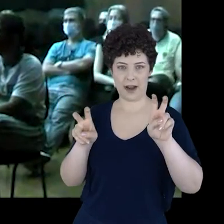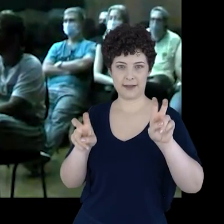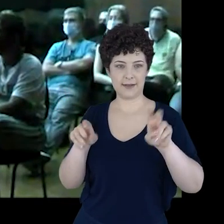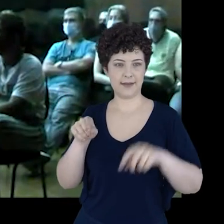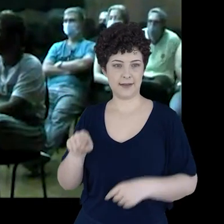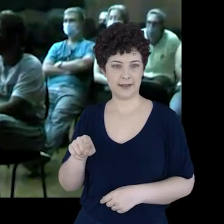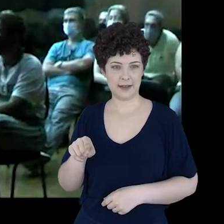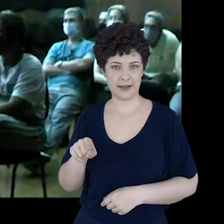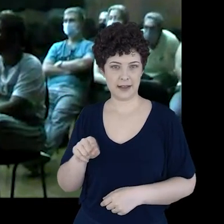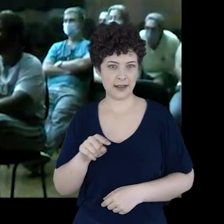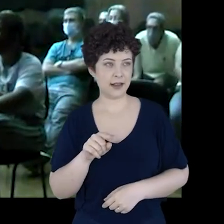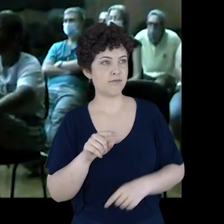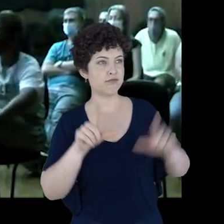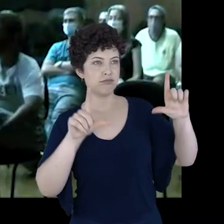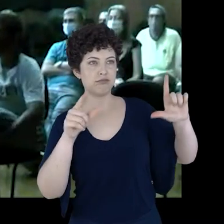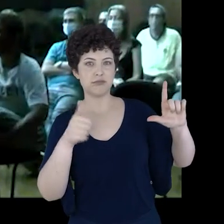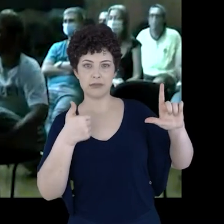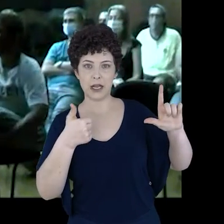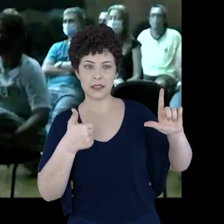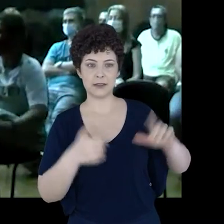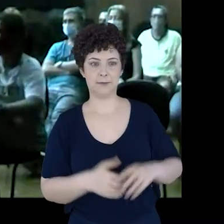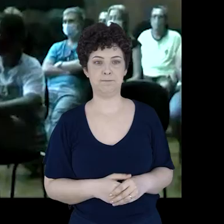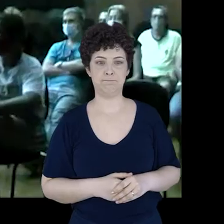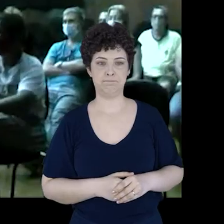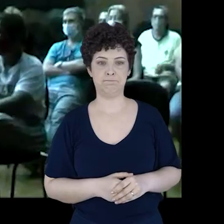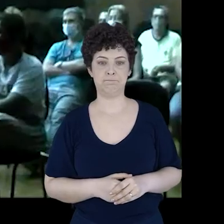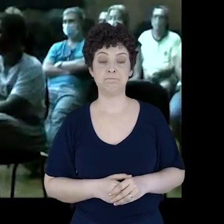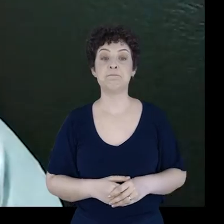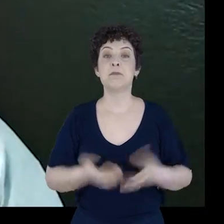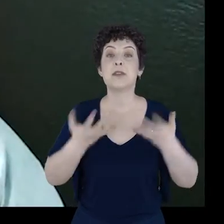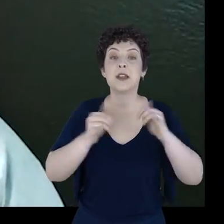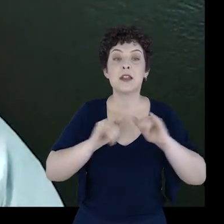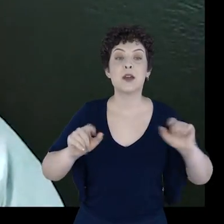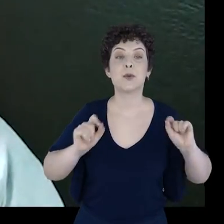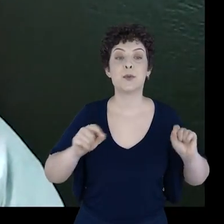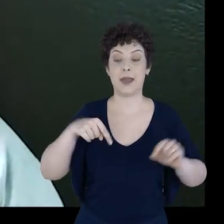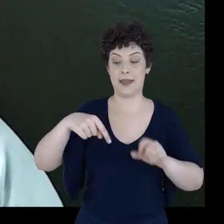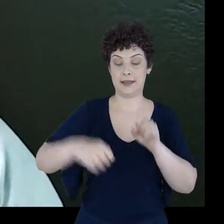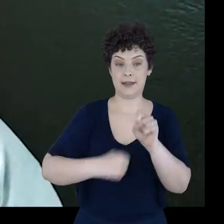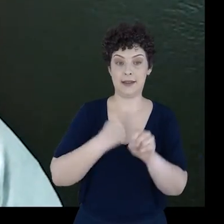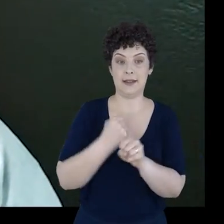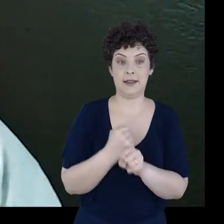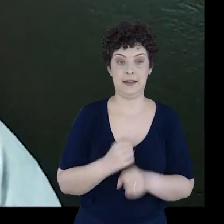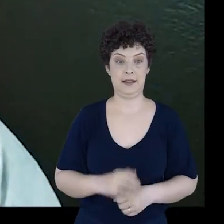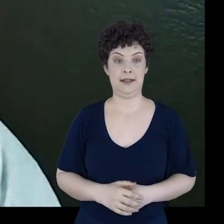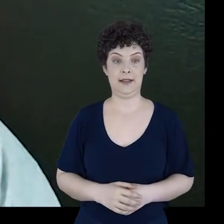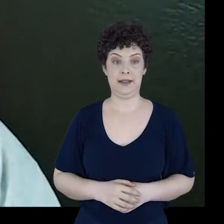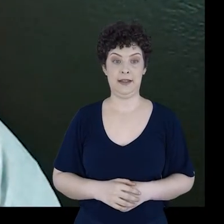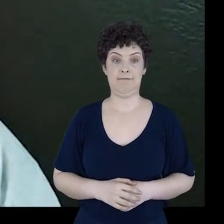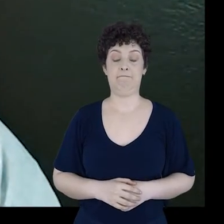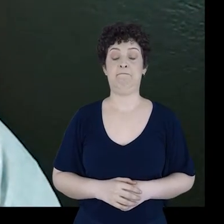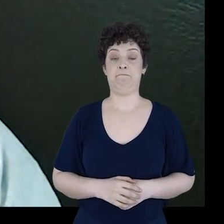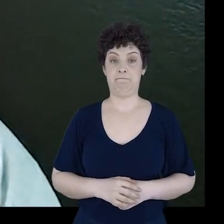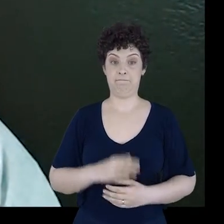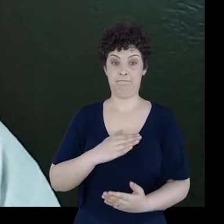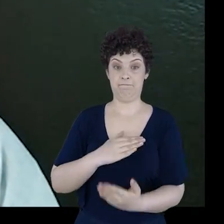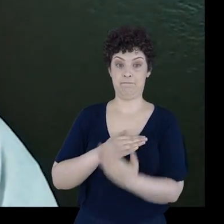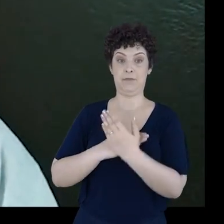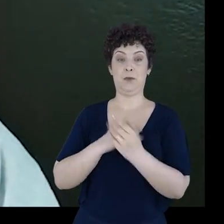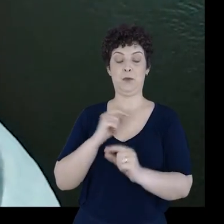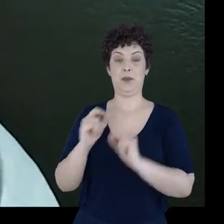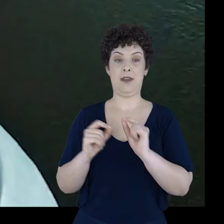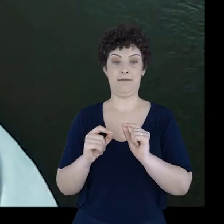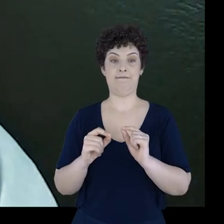No auditório. Beleza? Nota aí. Queria dizer que esse ano ele me completou.